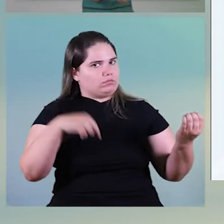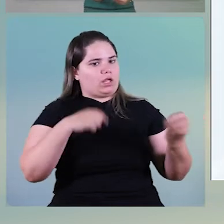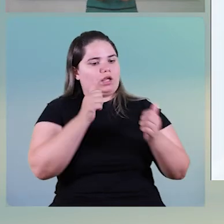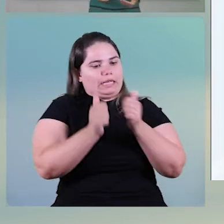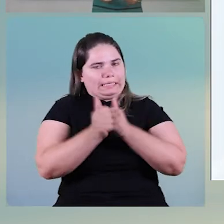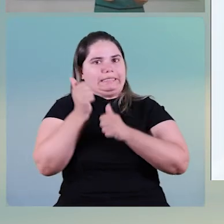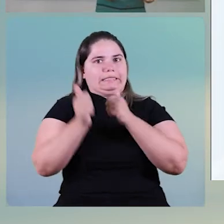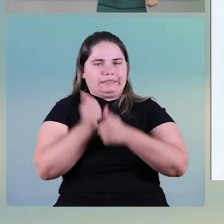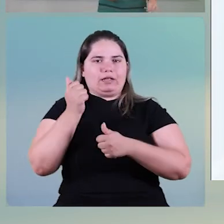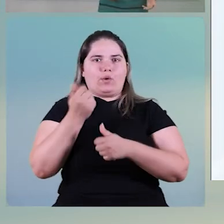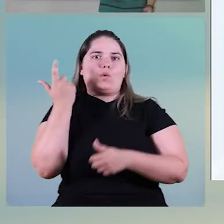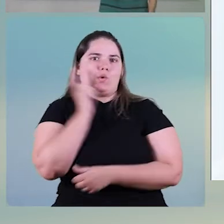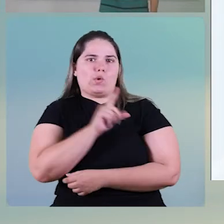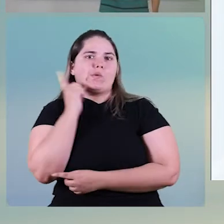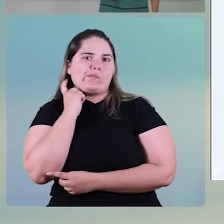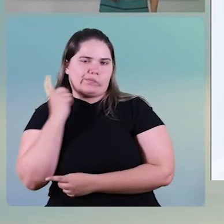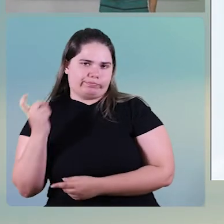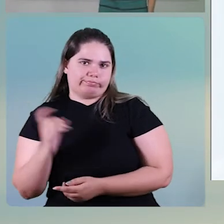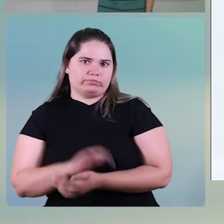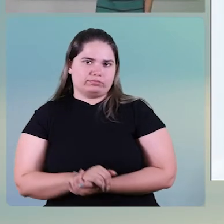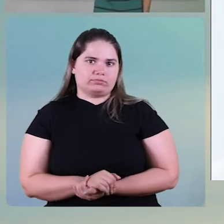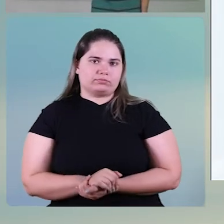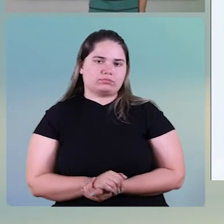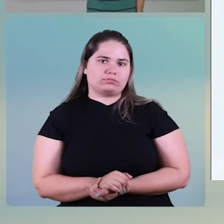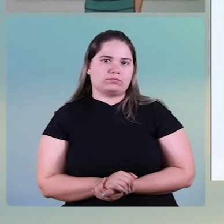é provocado pelo atrito também.